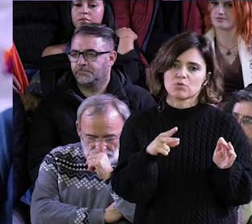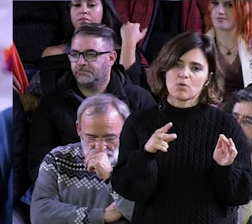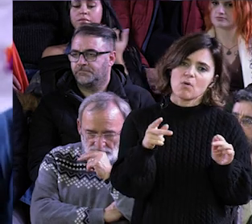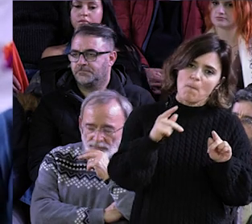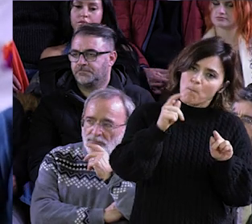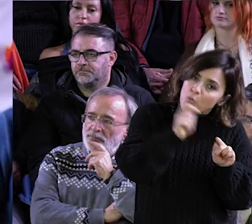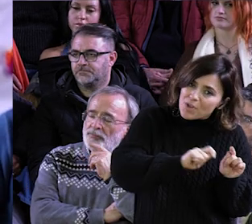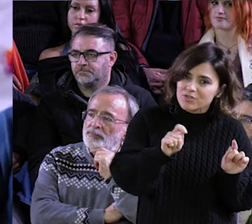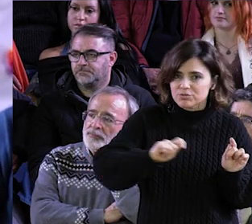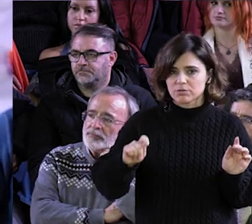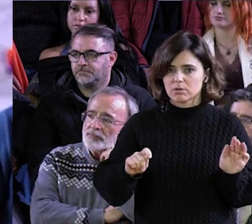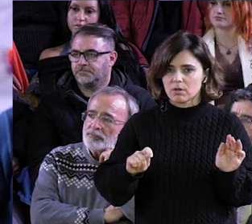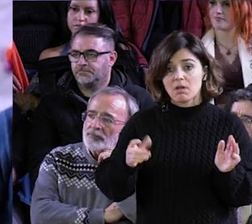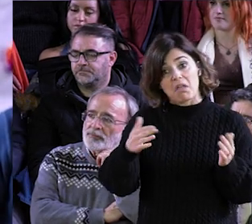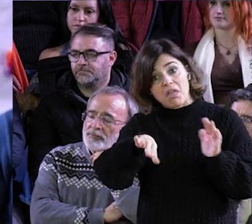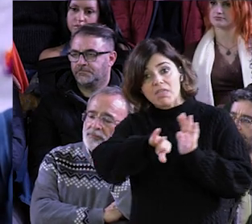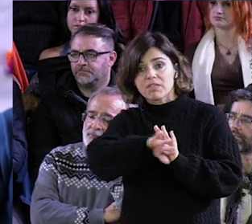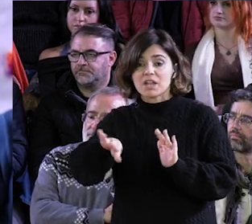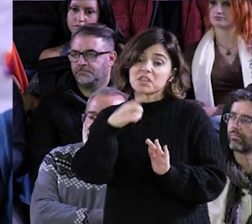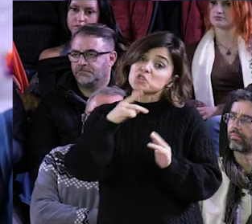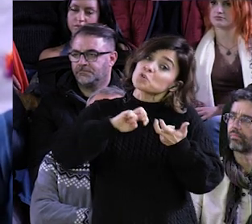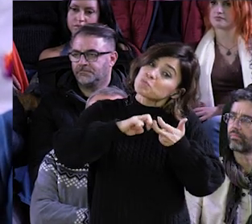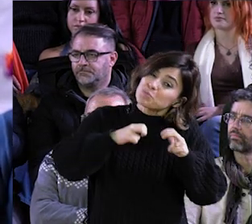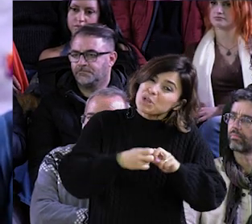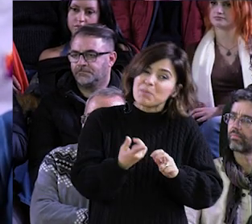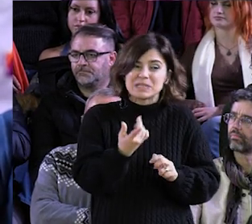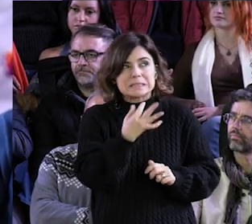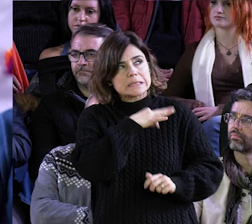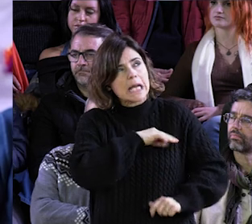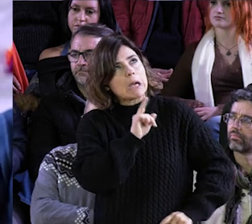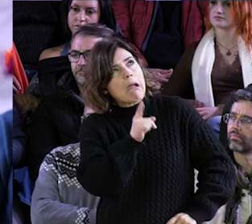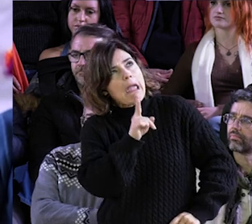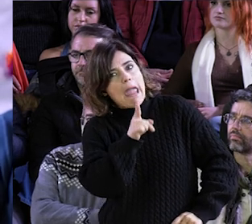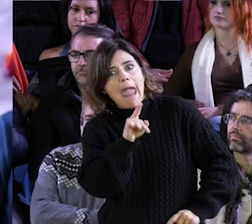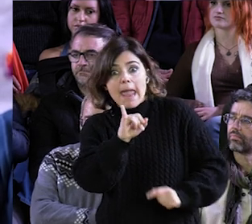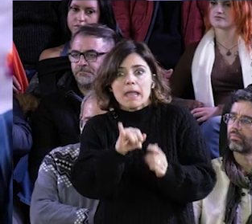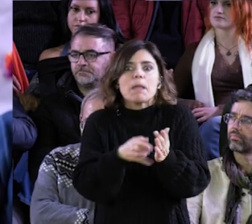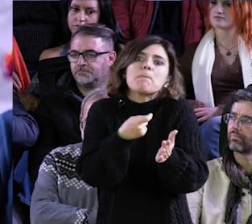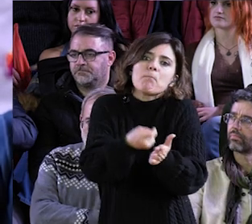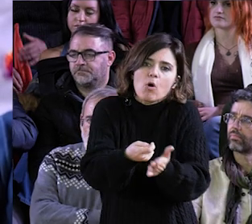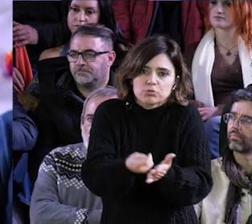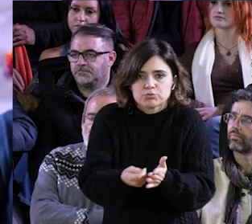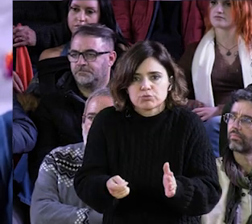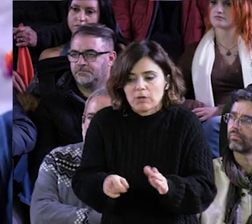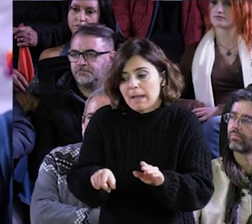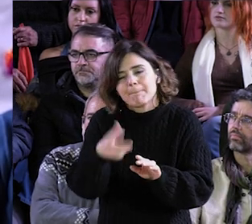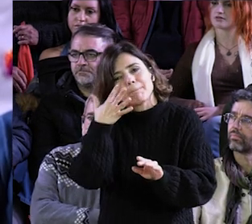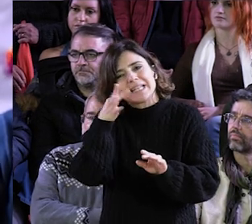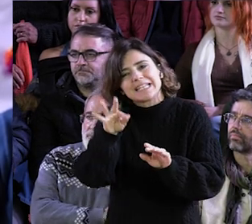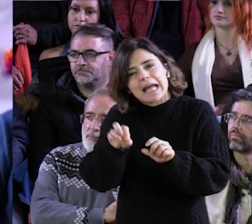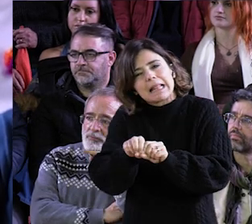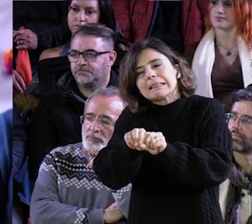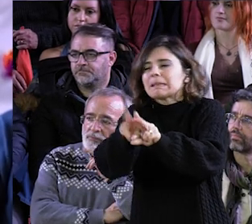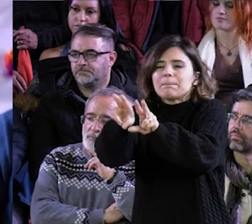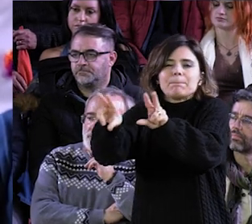direita a dizer que o problema do salário são os impostos, já agora, uma boa forma de limpar a imagem e a consciência dos patrões, o